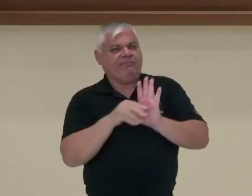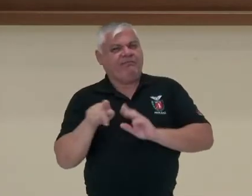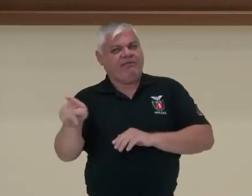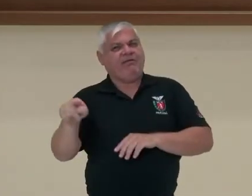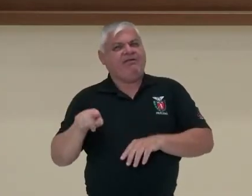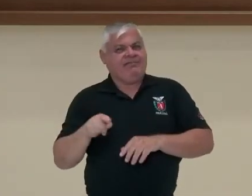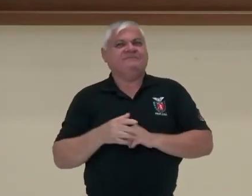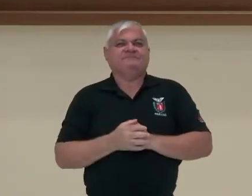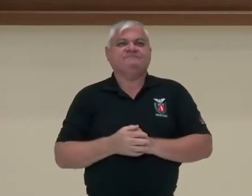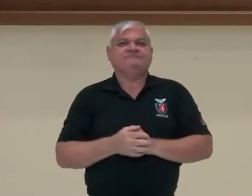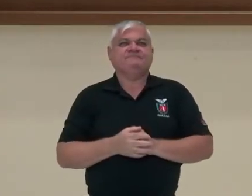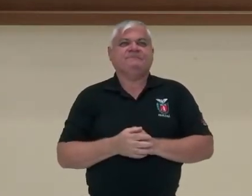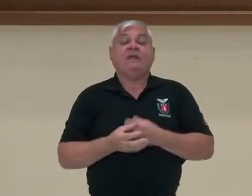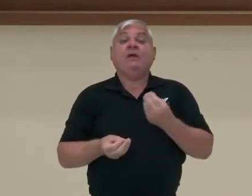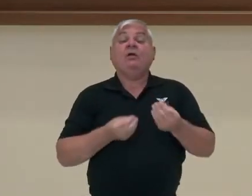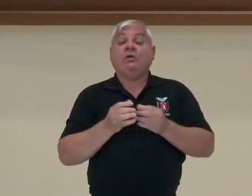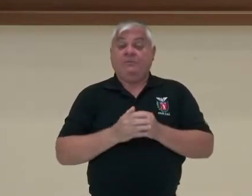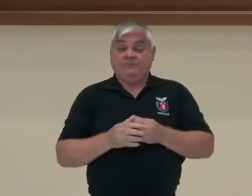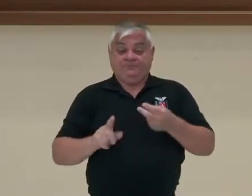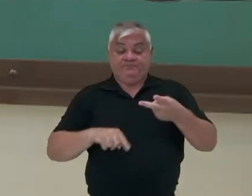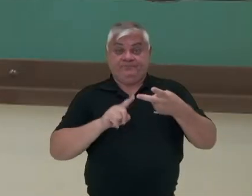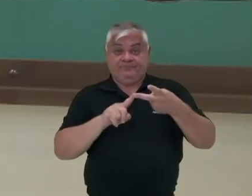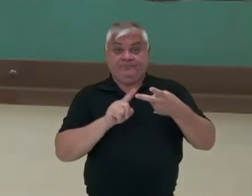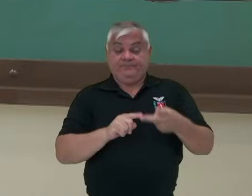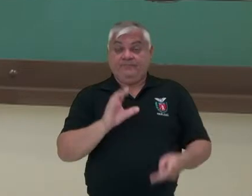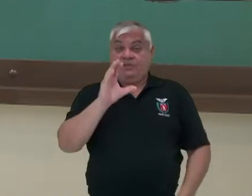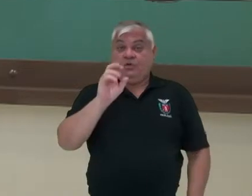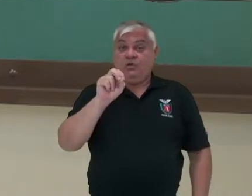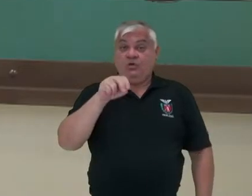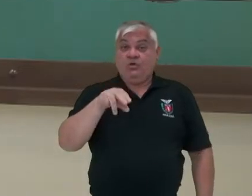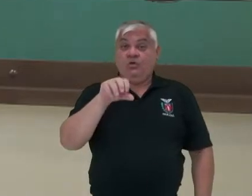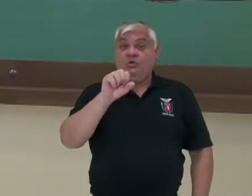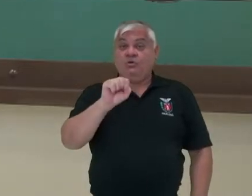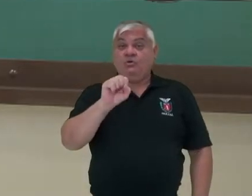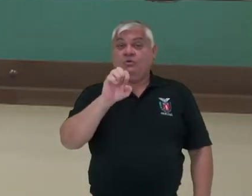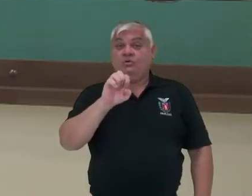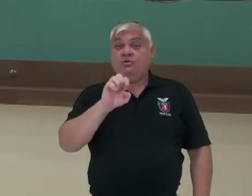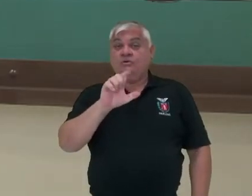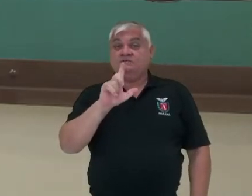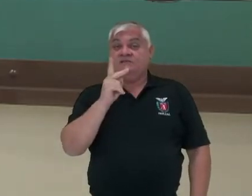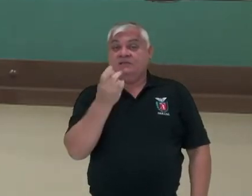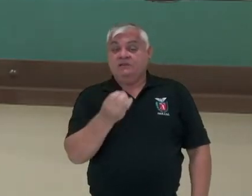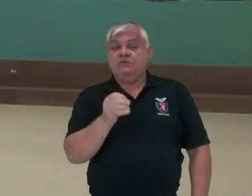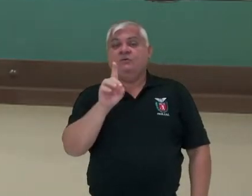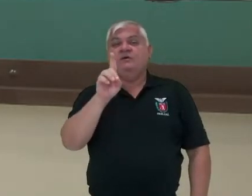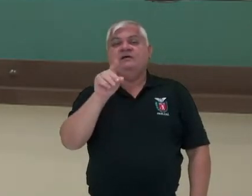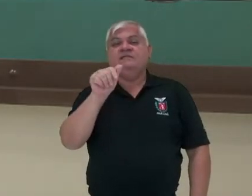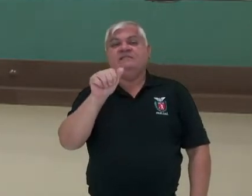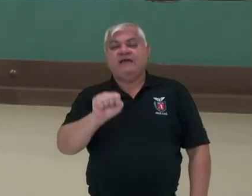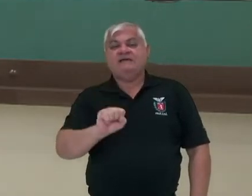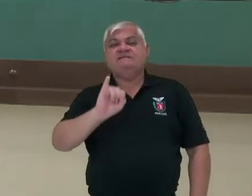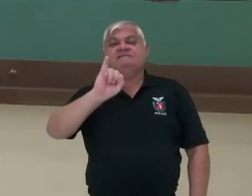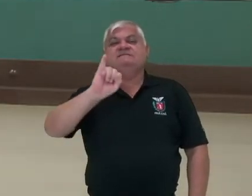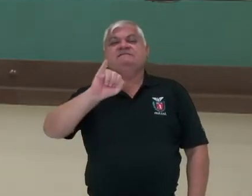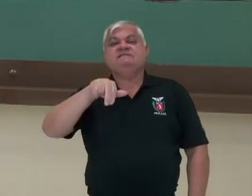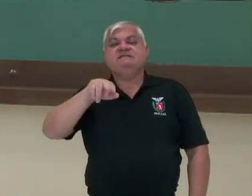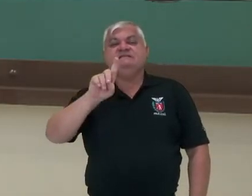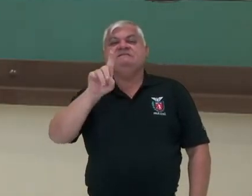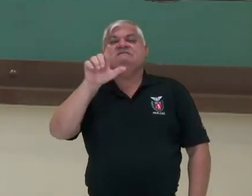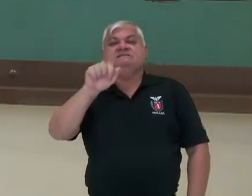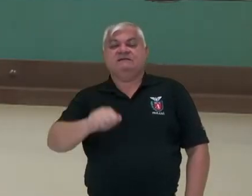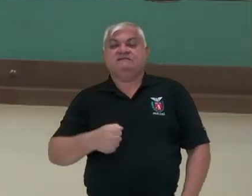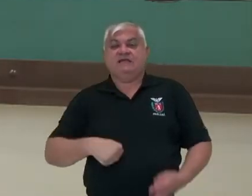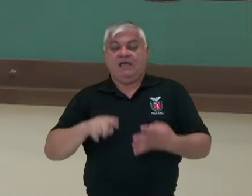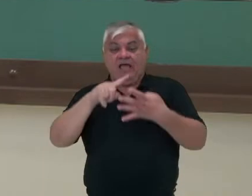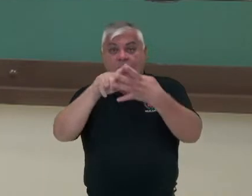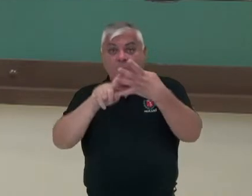comércio. Conselho das Índias, né? Aqui, ó, nós já podemos ver os quatro vice-reinos e as